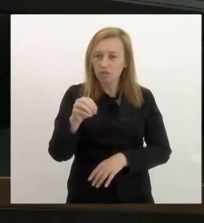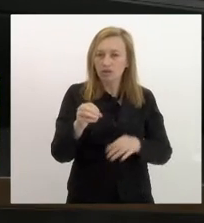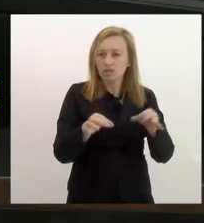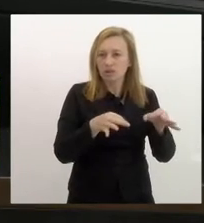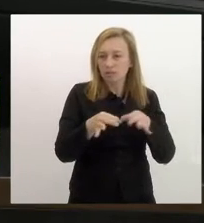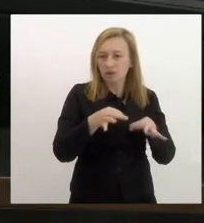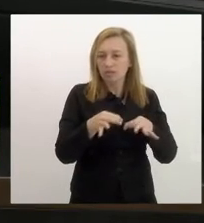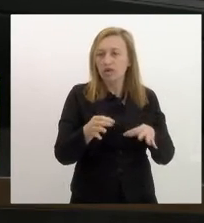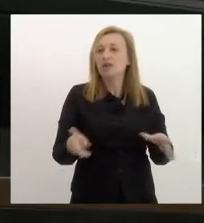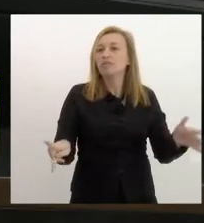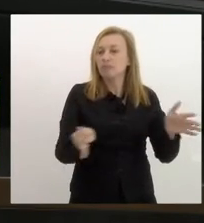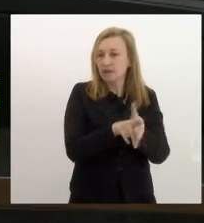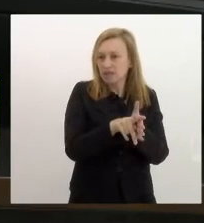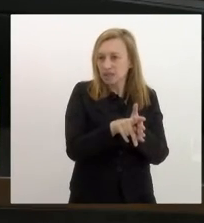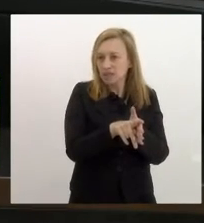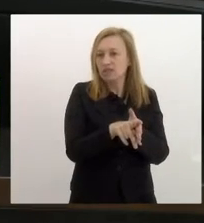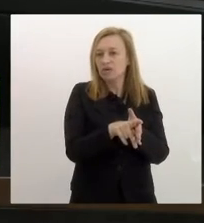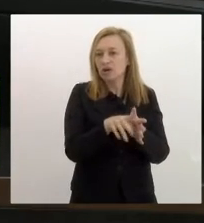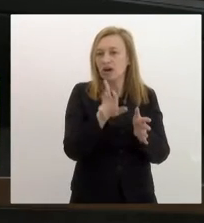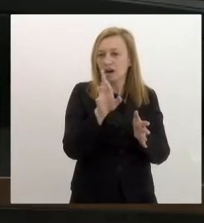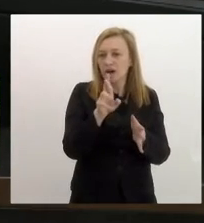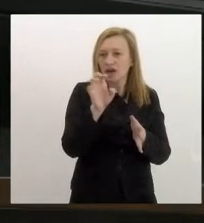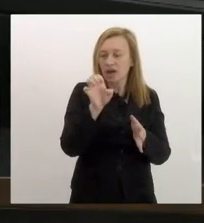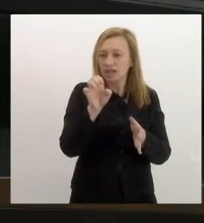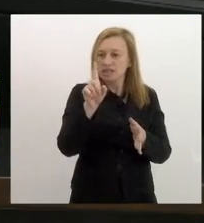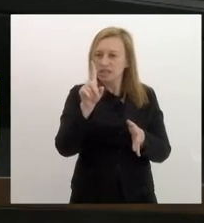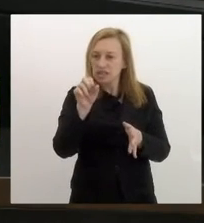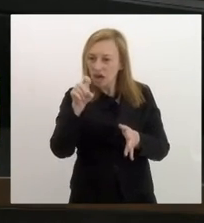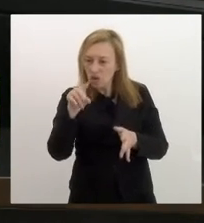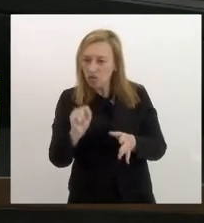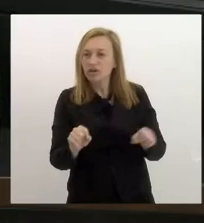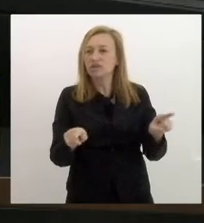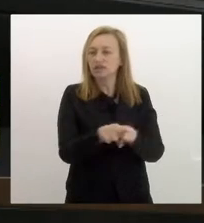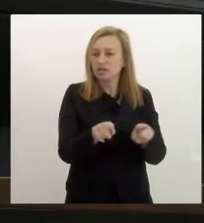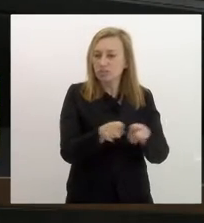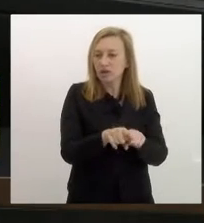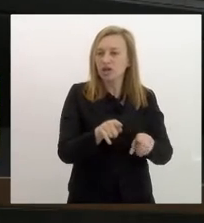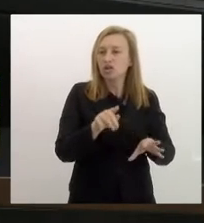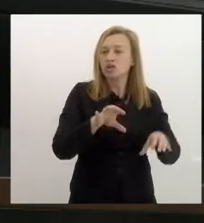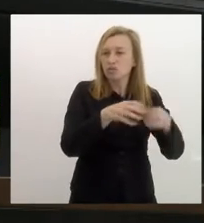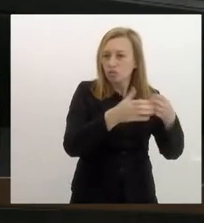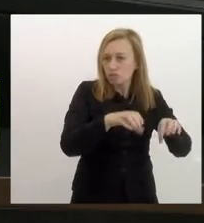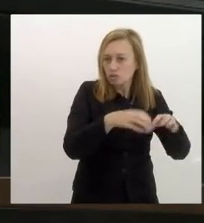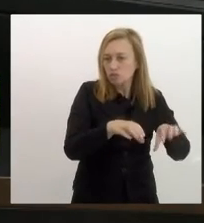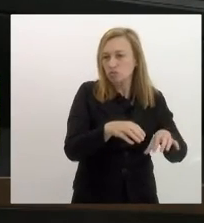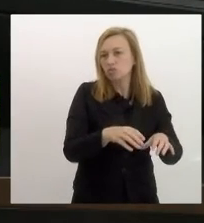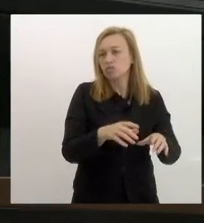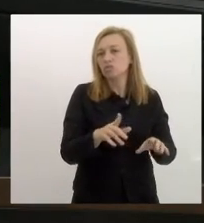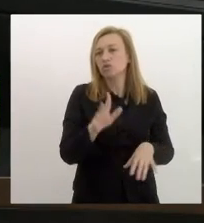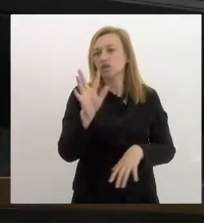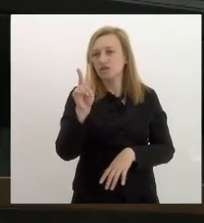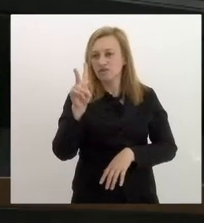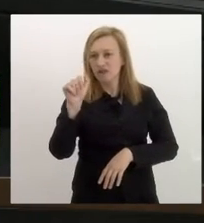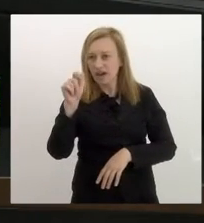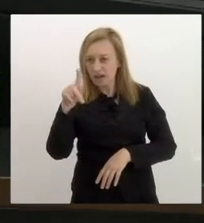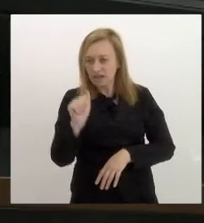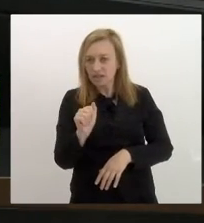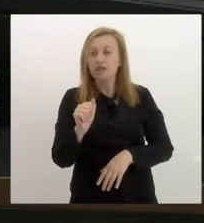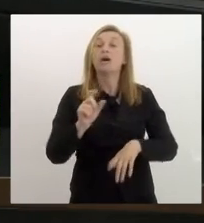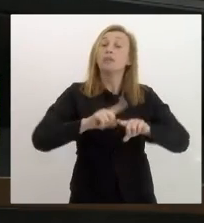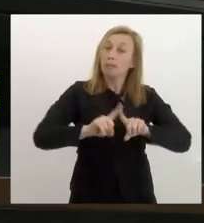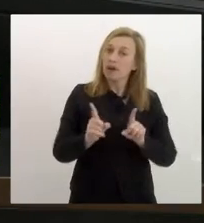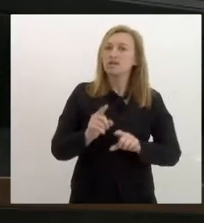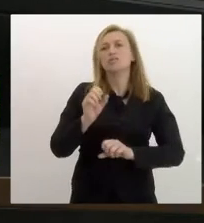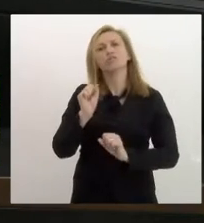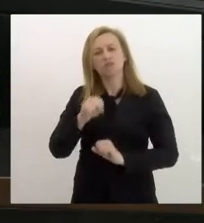ela também fez parte da ressalva e além do concurso público também para preenchimento de vagas mas é possível que